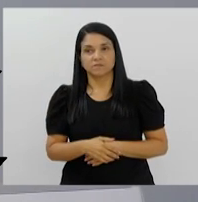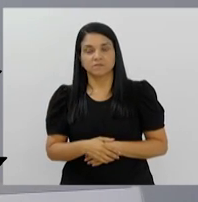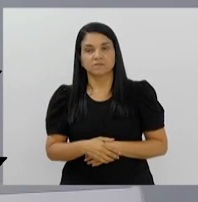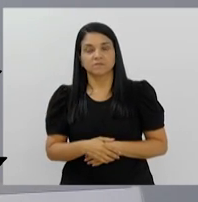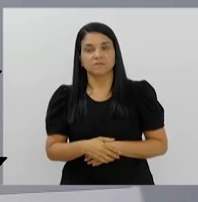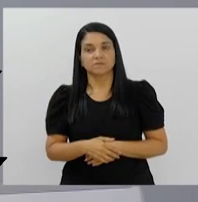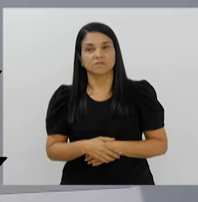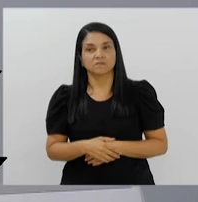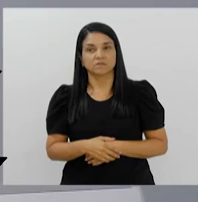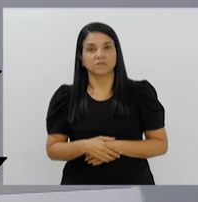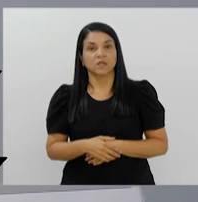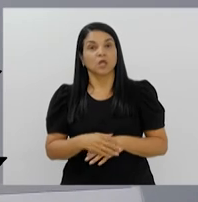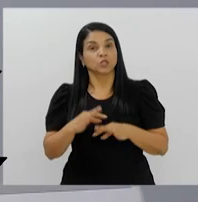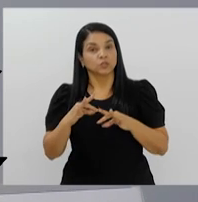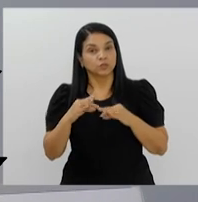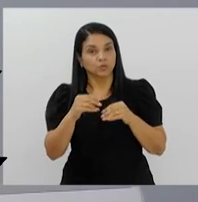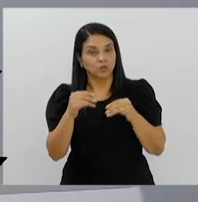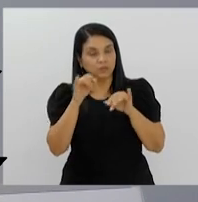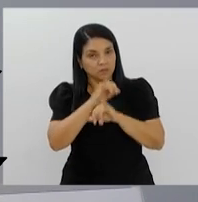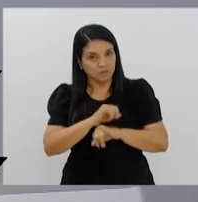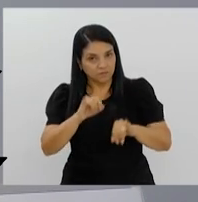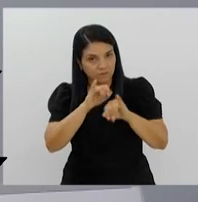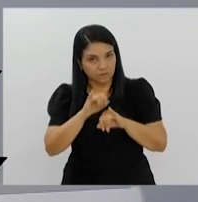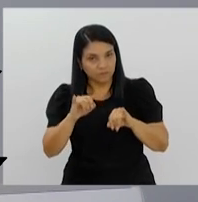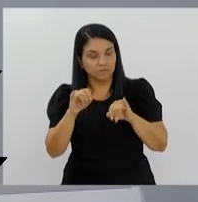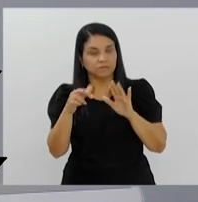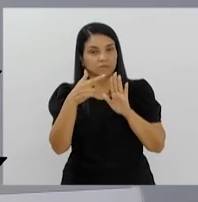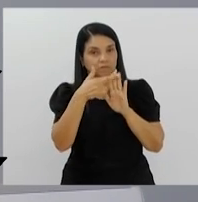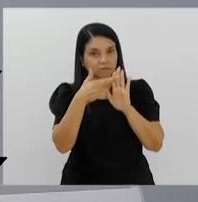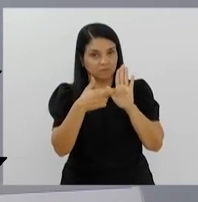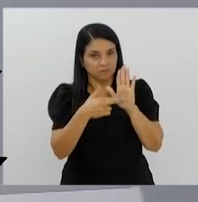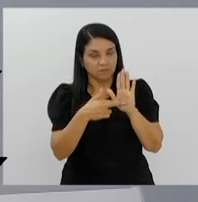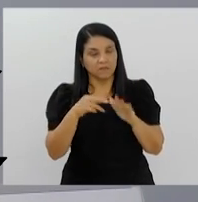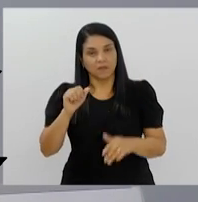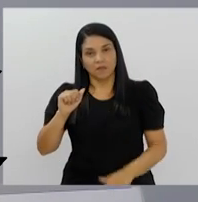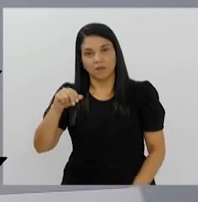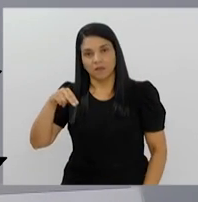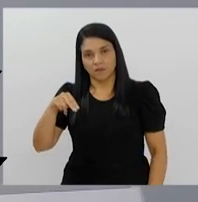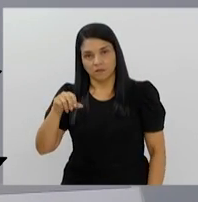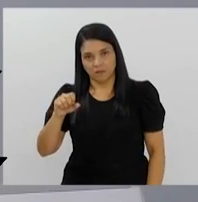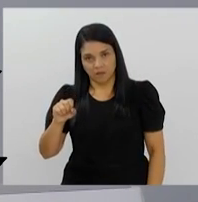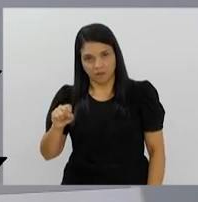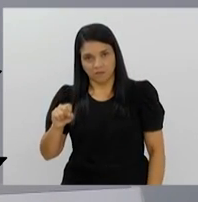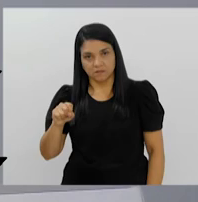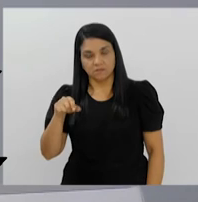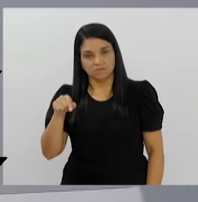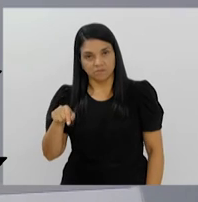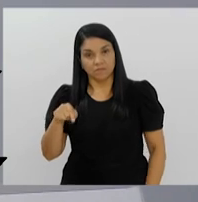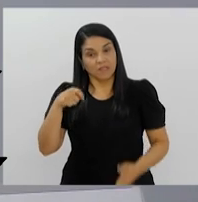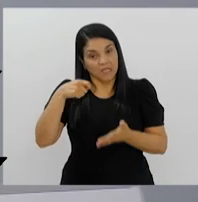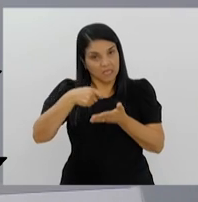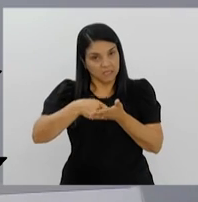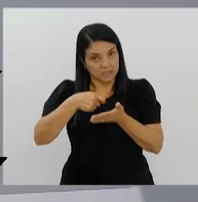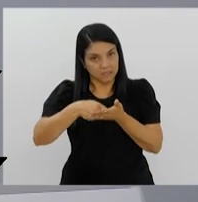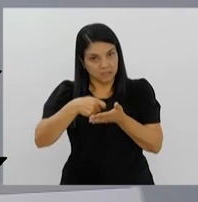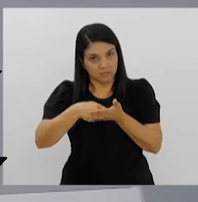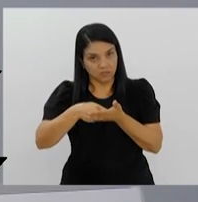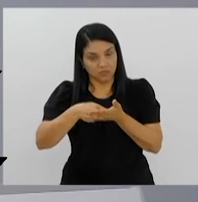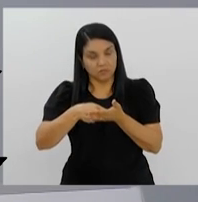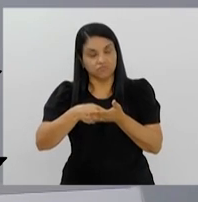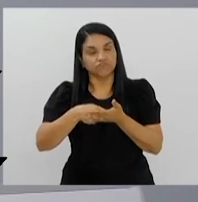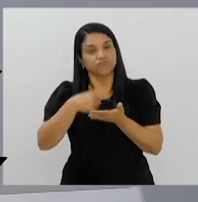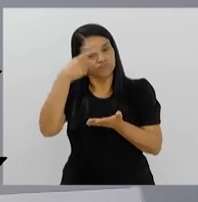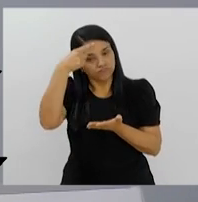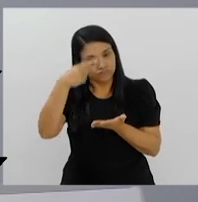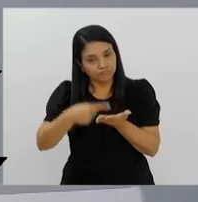e todas e todas as comunicações regulamentares da An que a ins exige foram devidamente